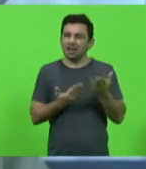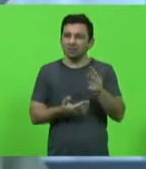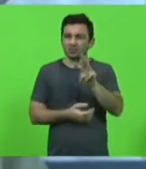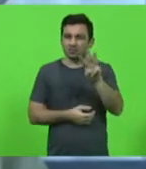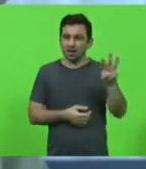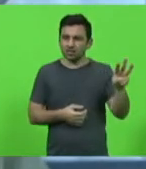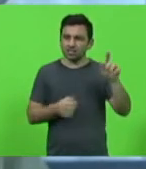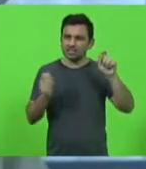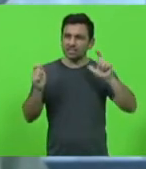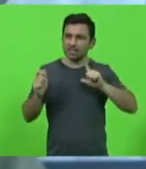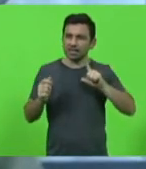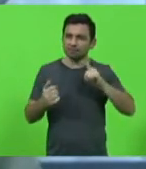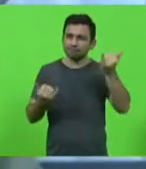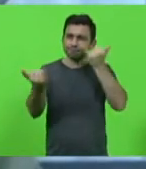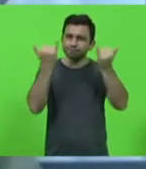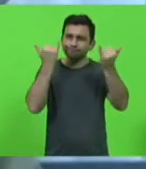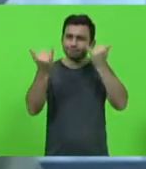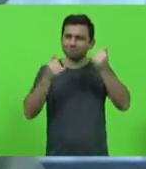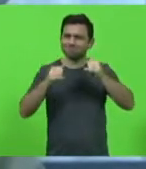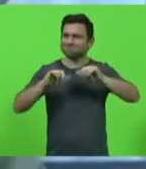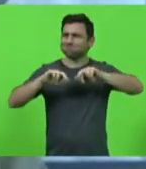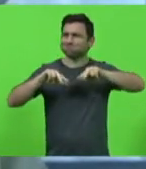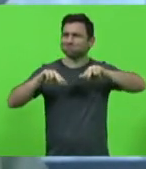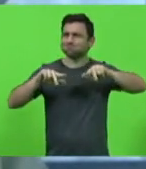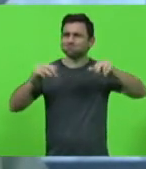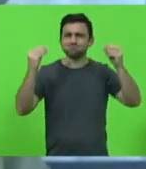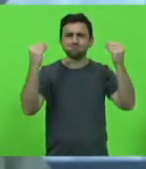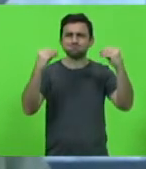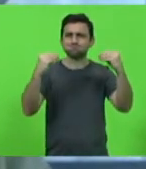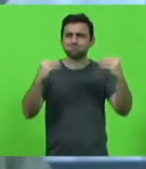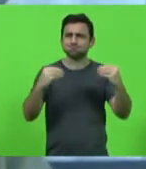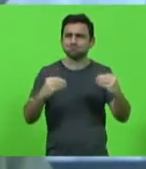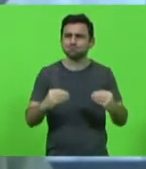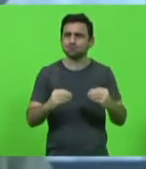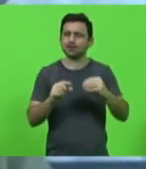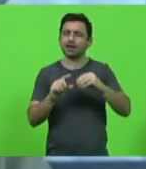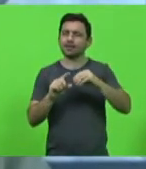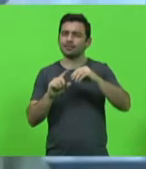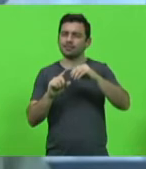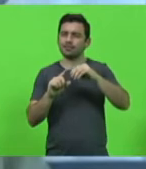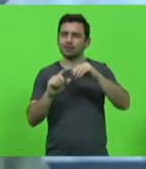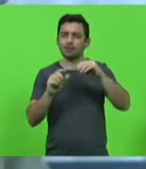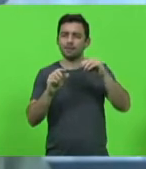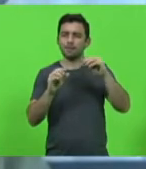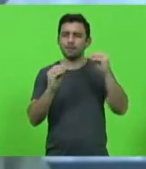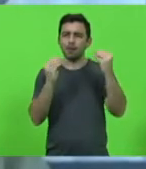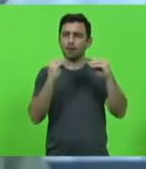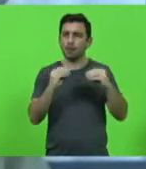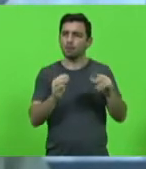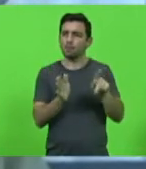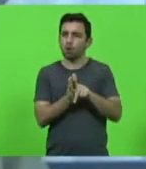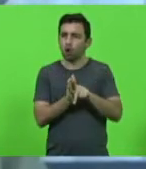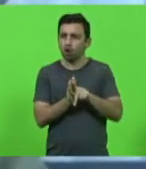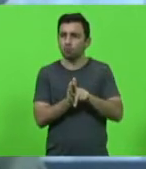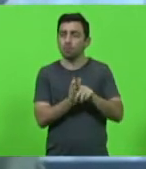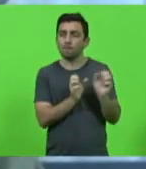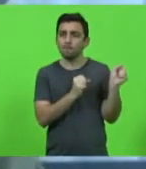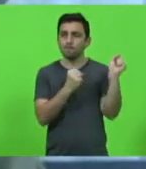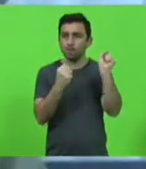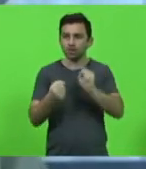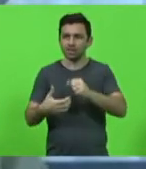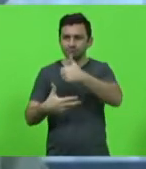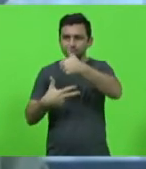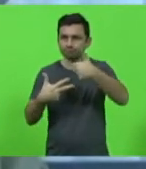as informações, né? Sejam os dados oficiais disponibilizados pelos poderes,